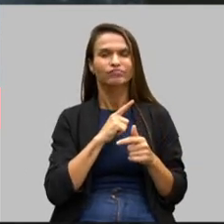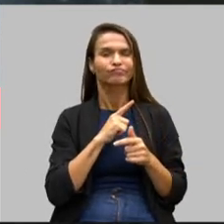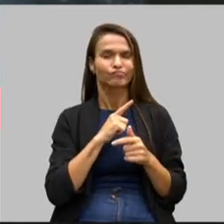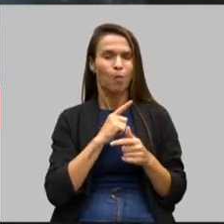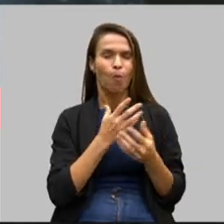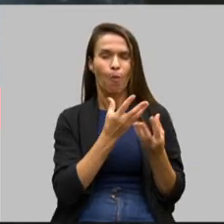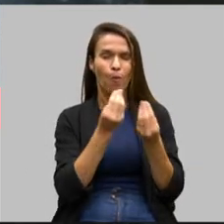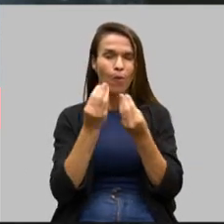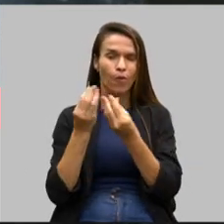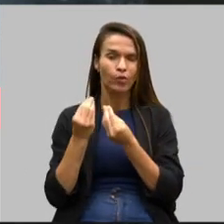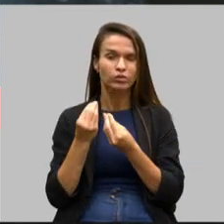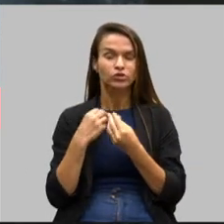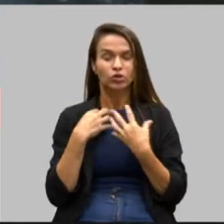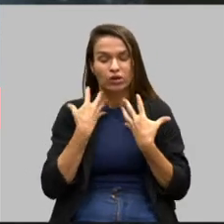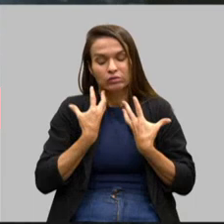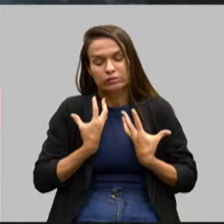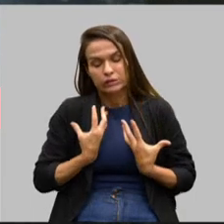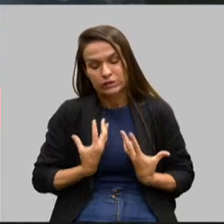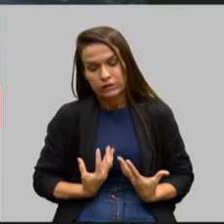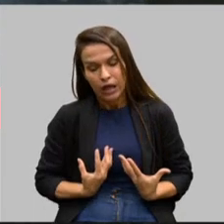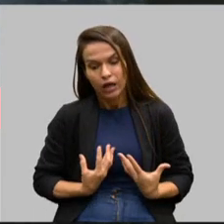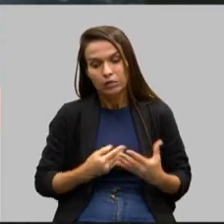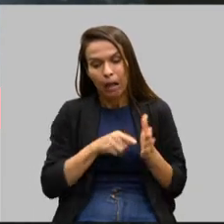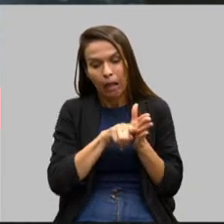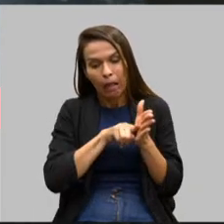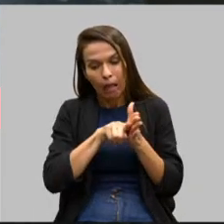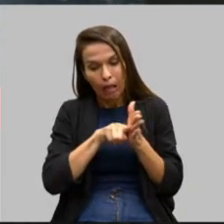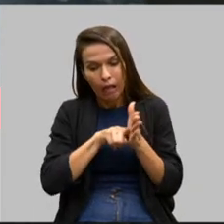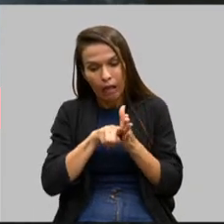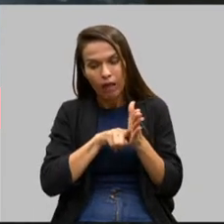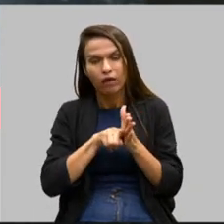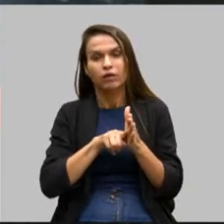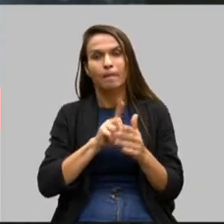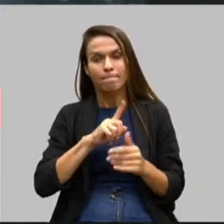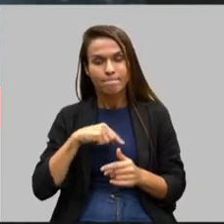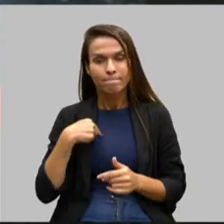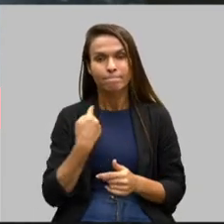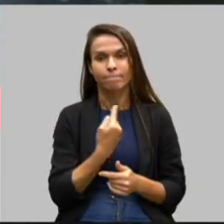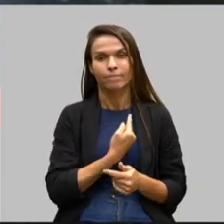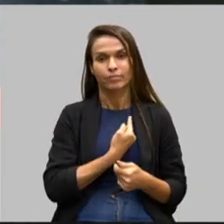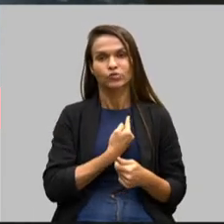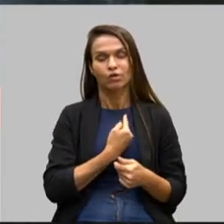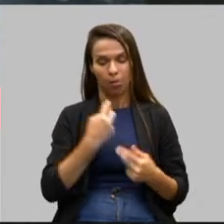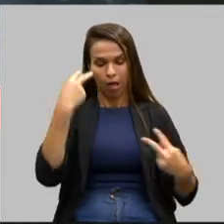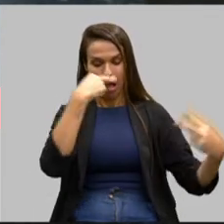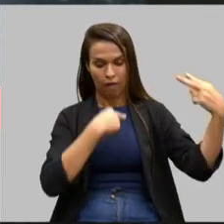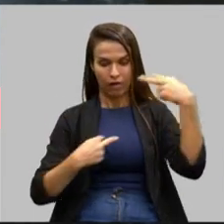ser estudados. Nós precisamos é estudar. Estamos cansados de ser estudados.